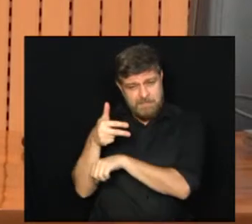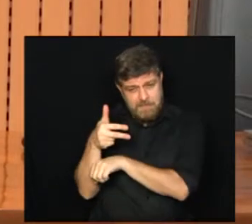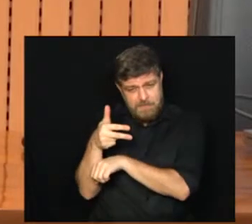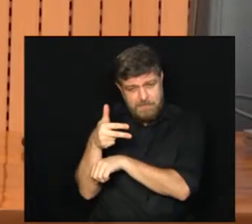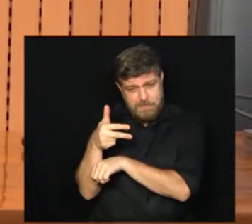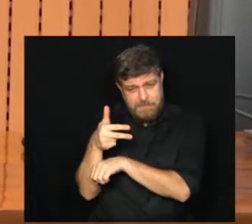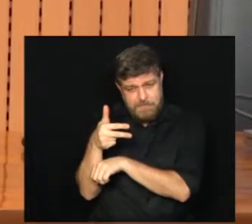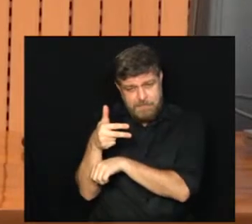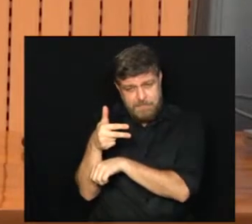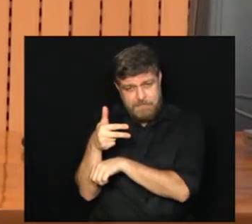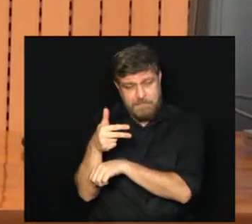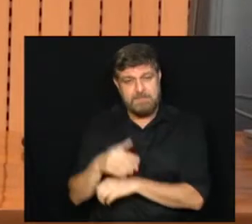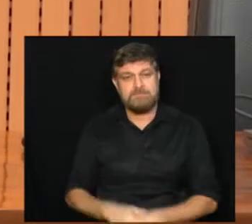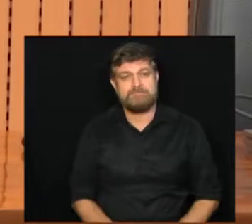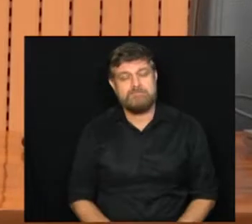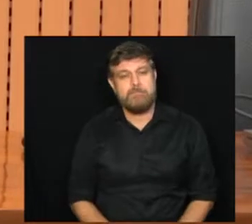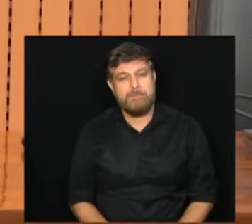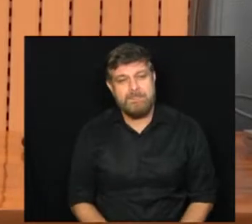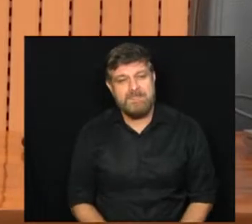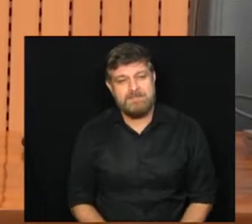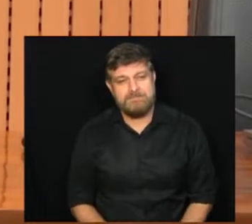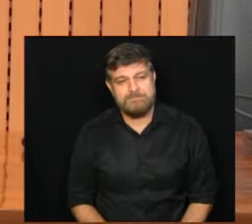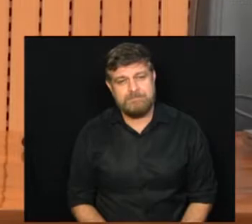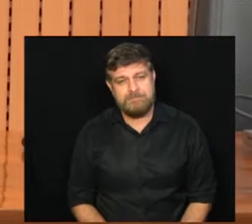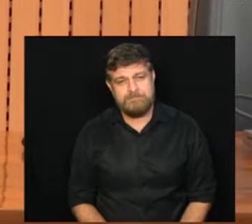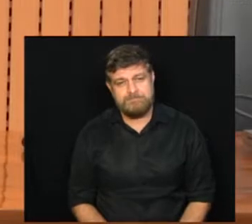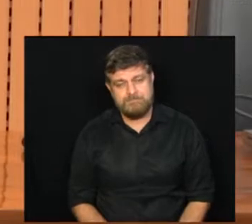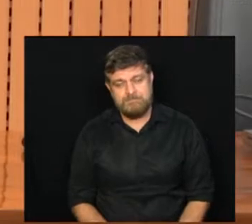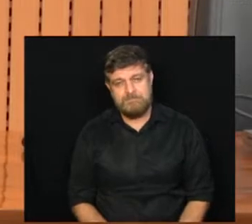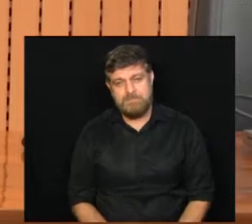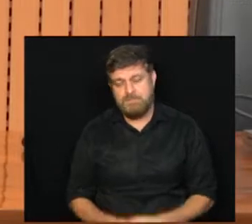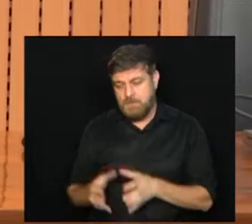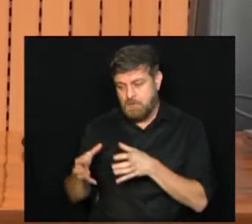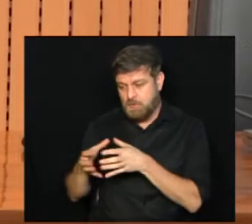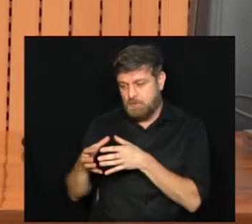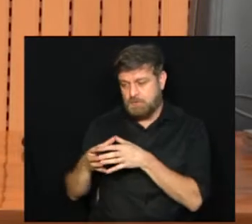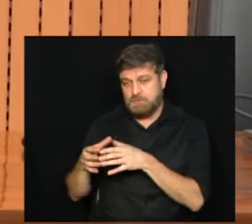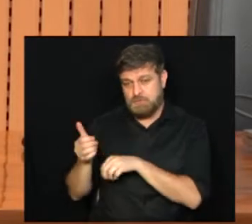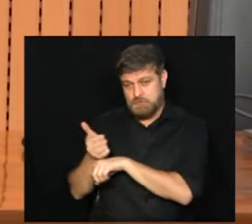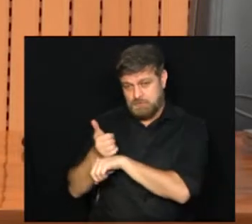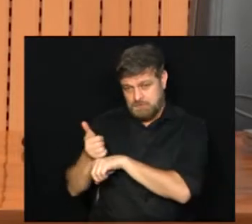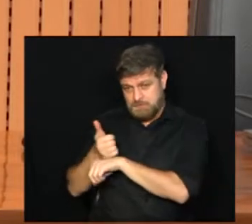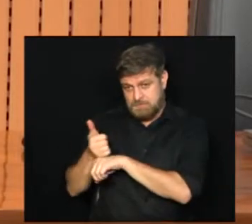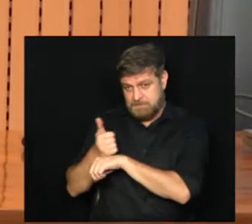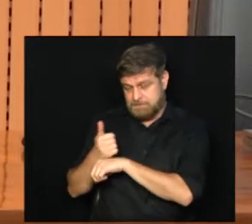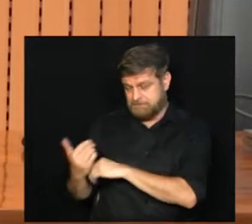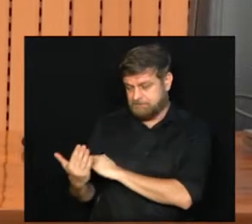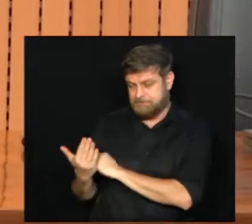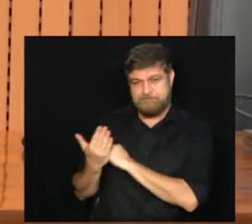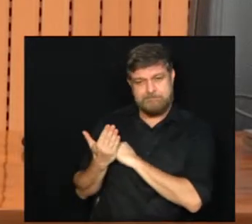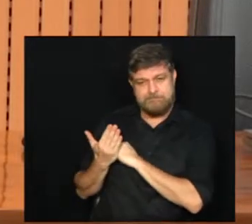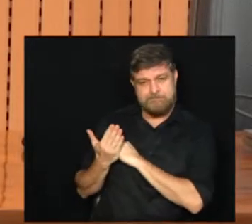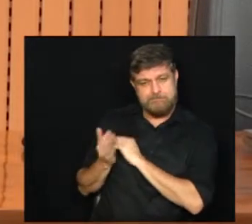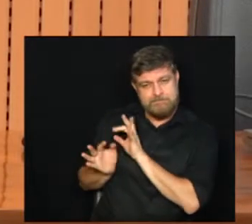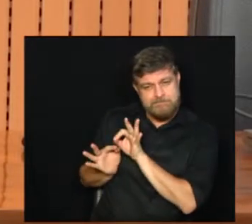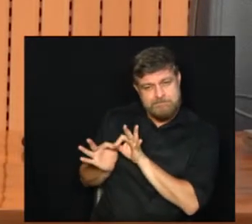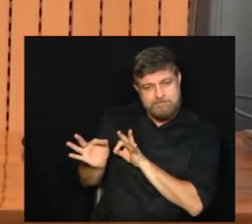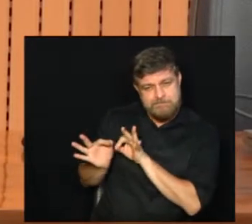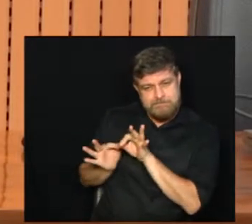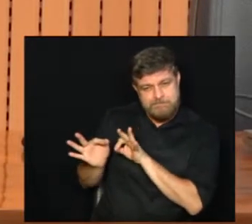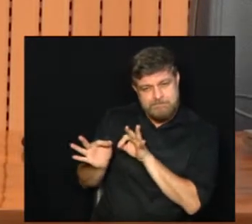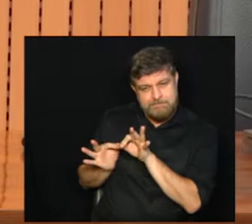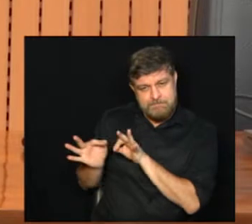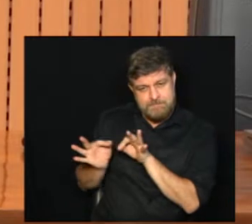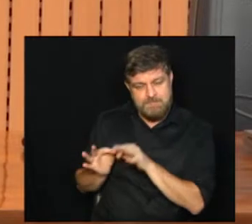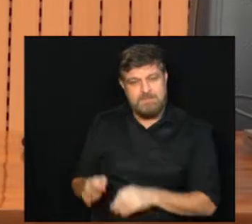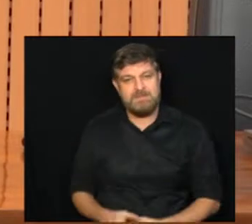transmissão desta reunião, e o cerimonial da Câmara, que também nos ajuda a manter aqui a ordem e organizar